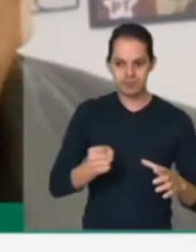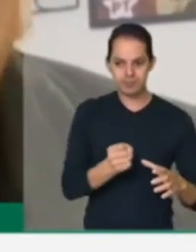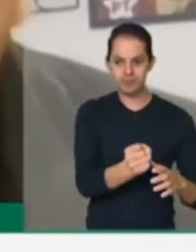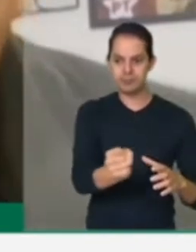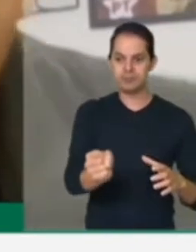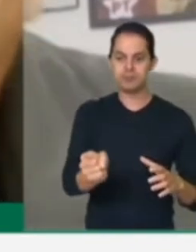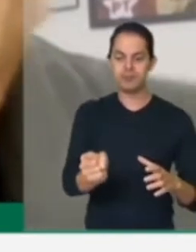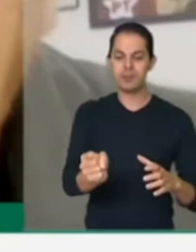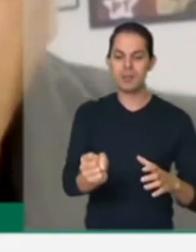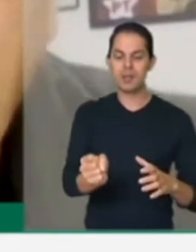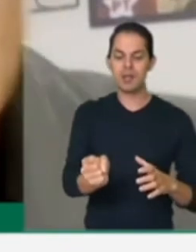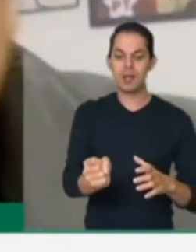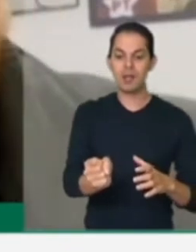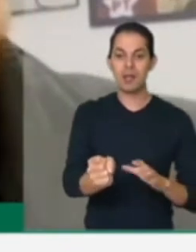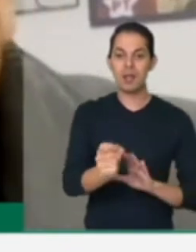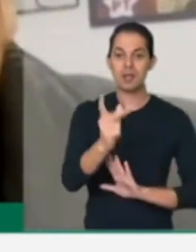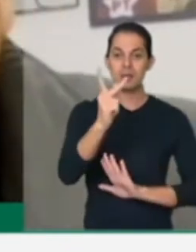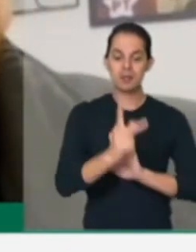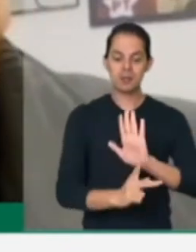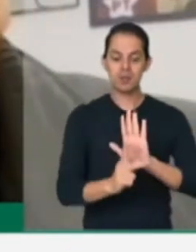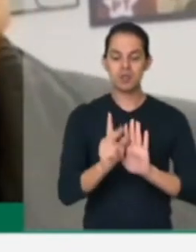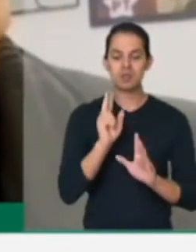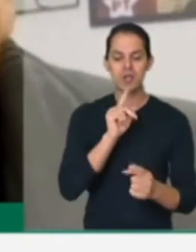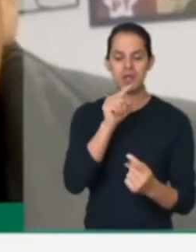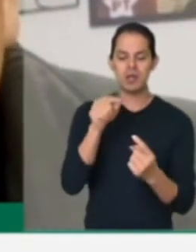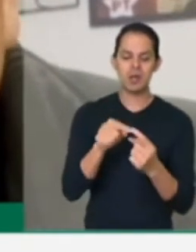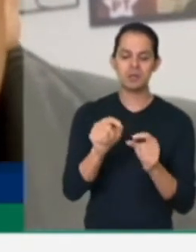visa garantir uma fonte